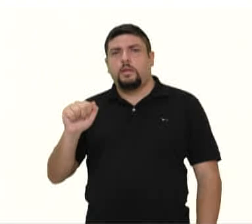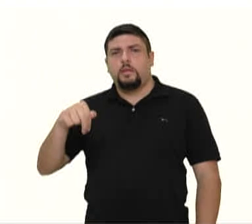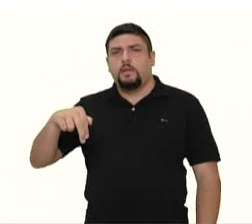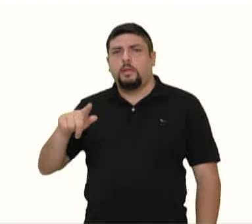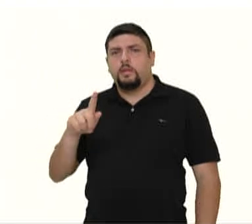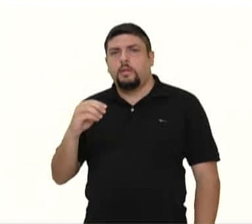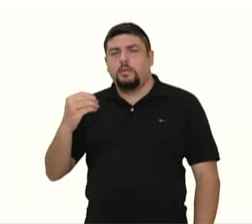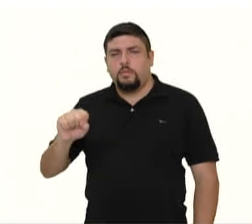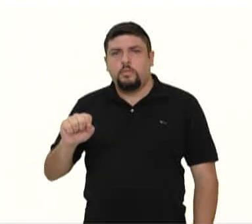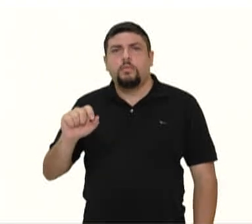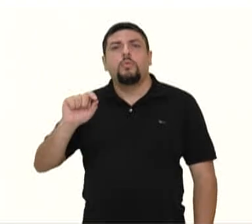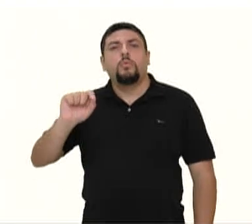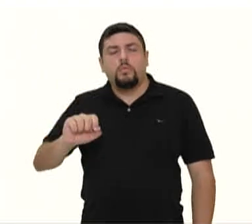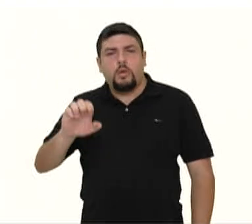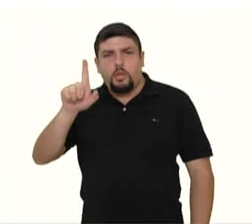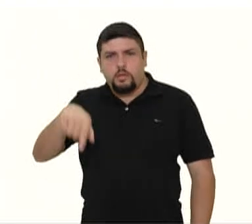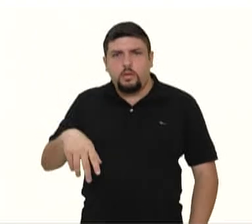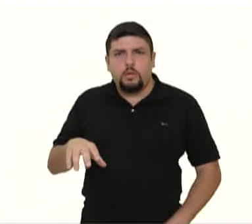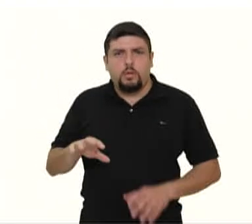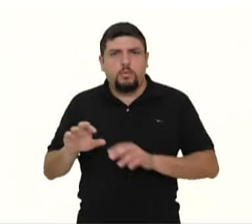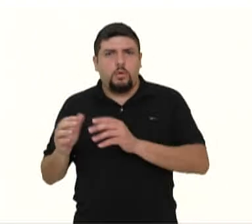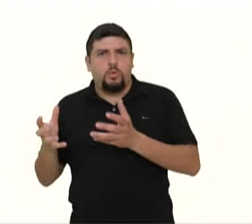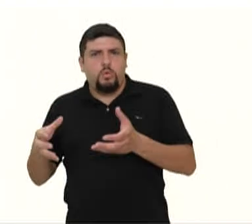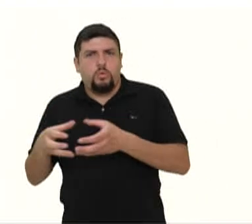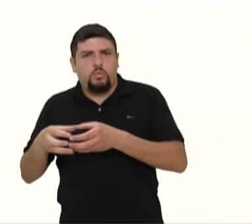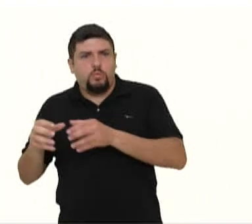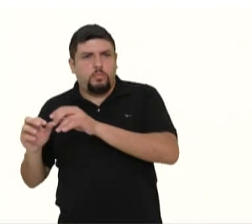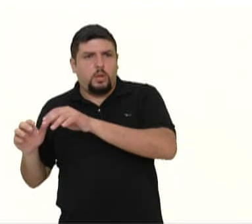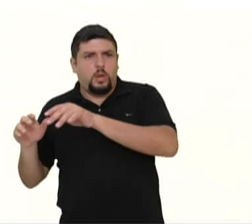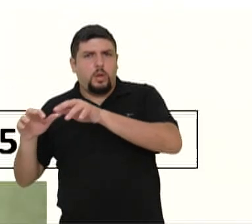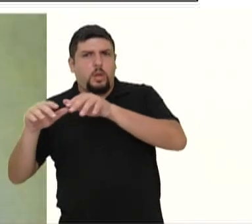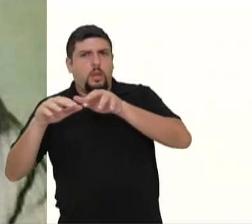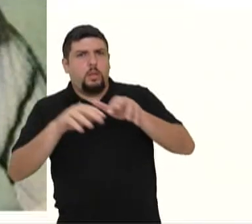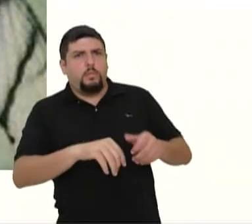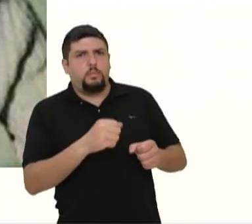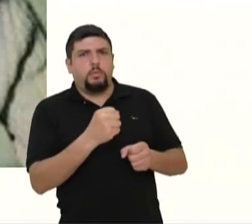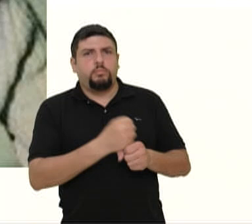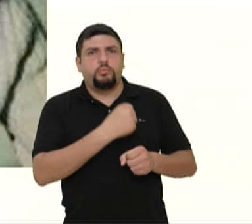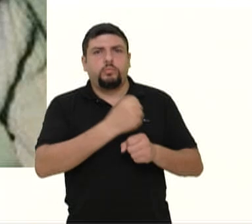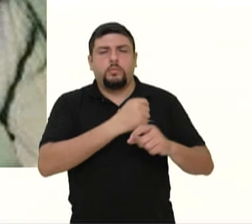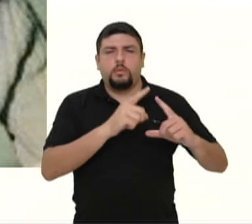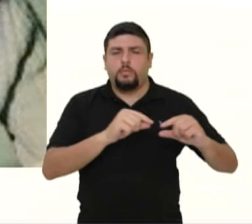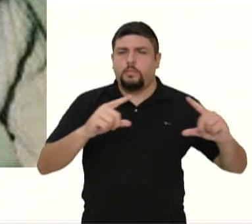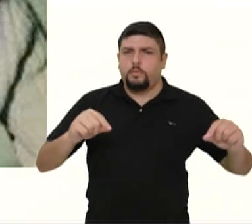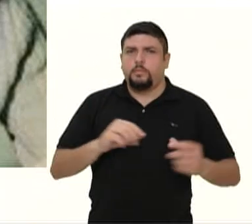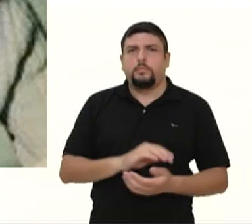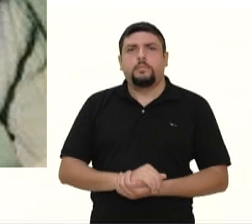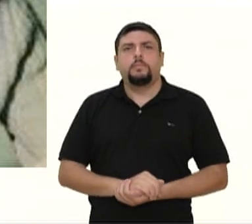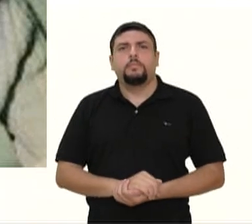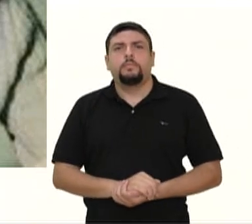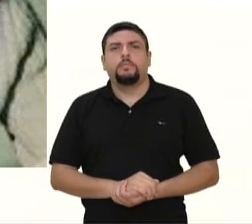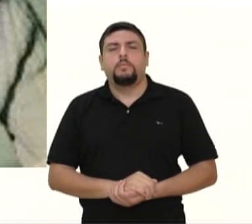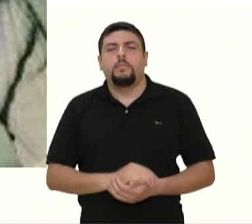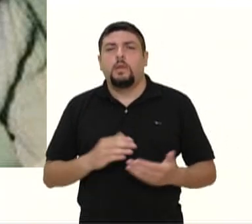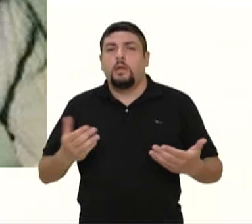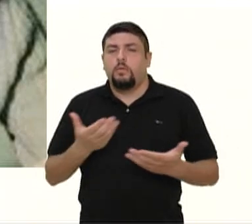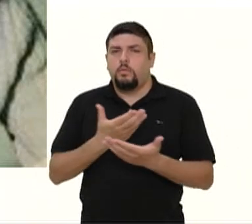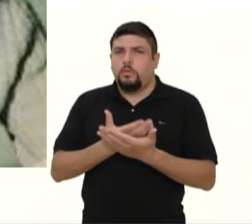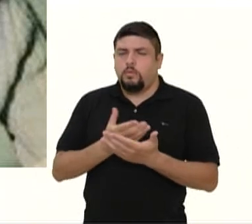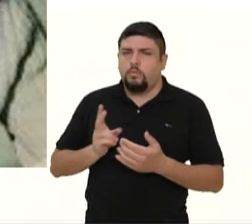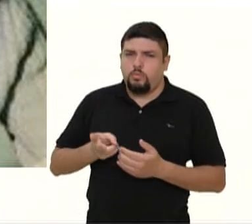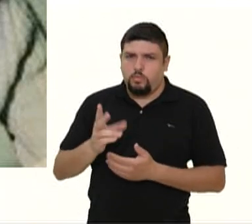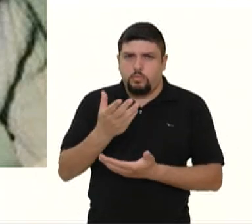todo o país atenderam à construção de Brasília pelo presidente Juscelino Kubitschek. Então, nesta aula, nós vamos